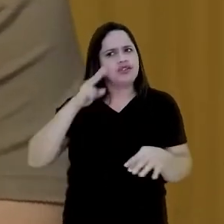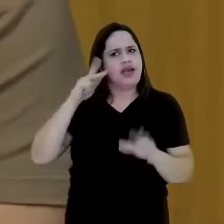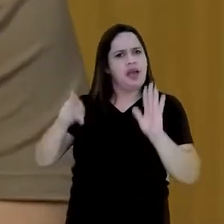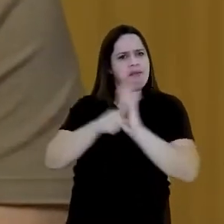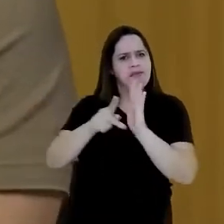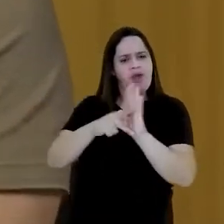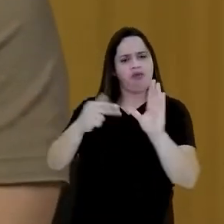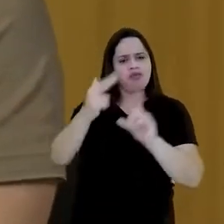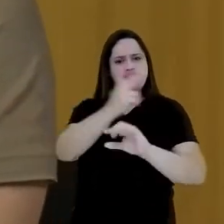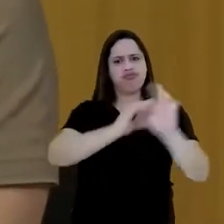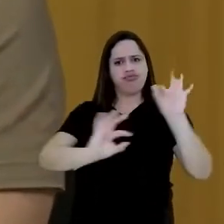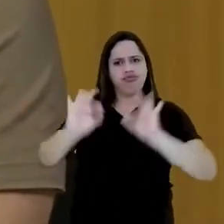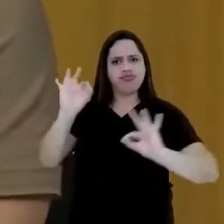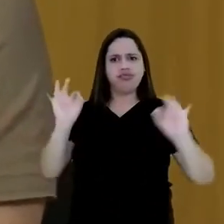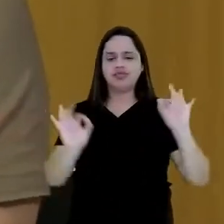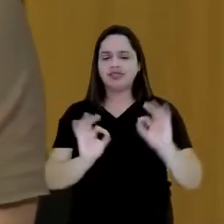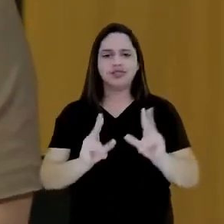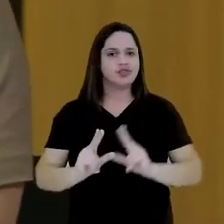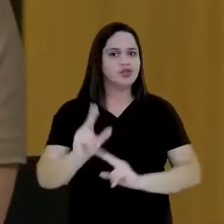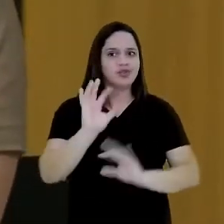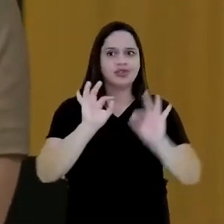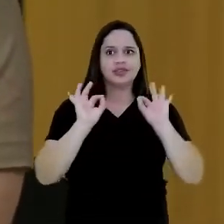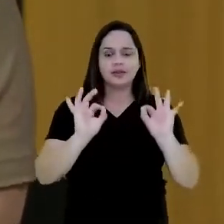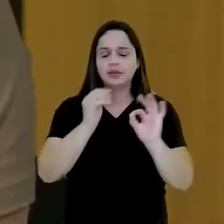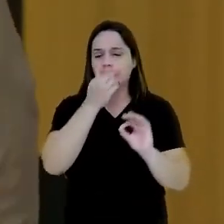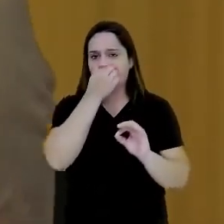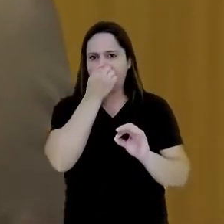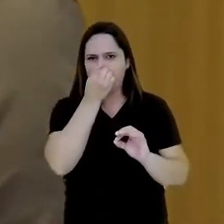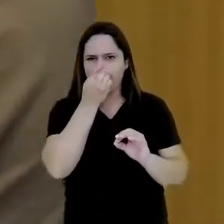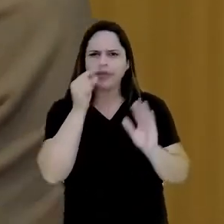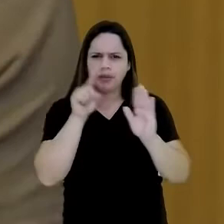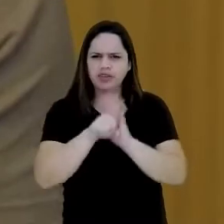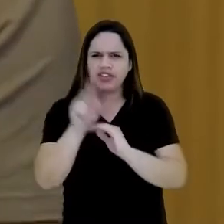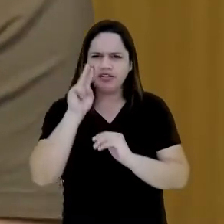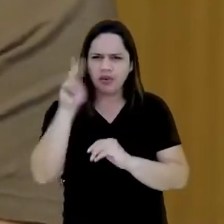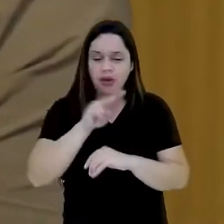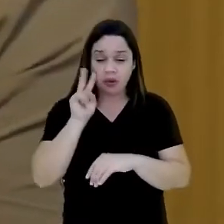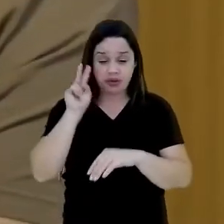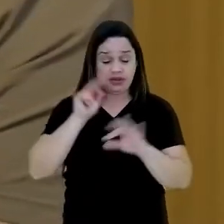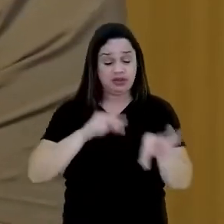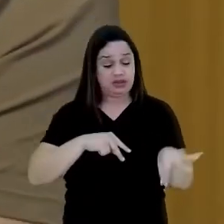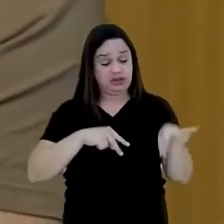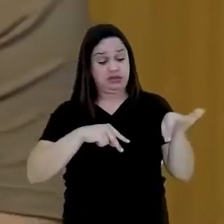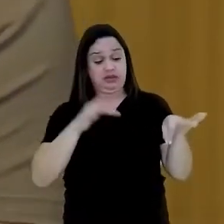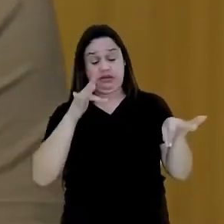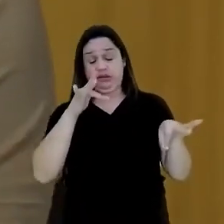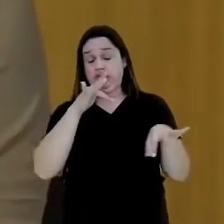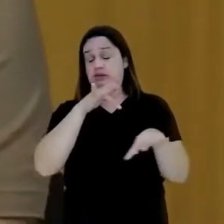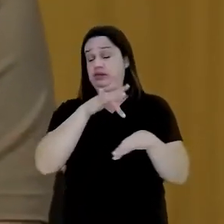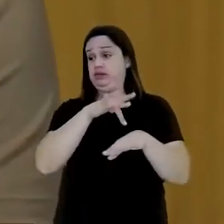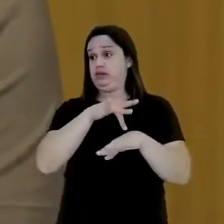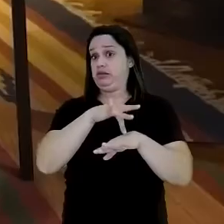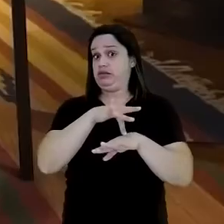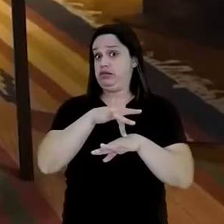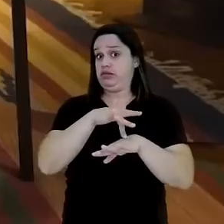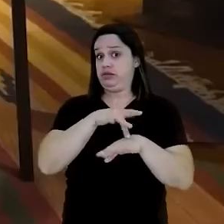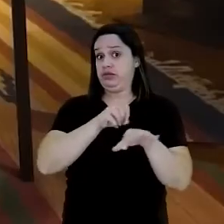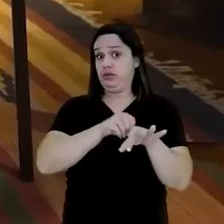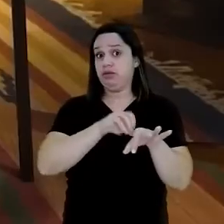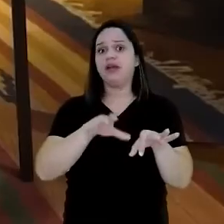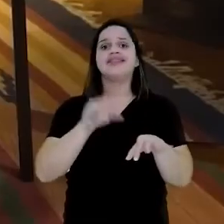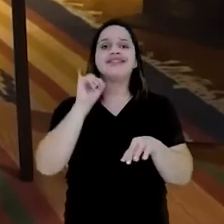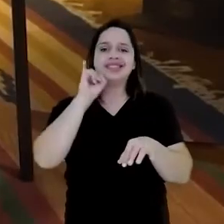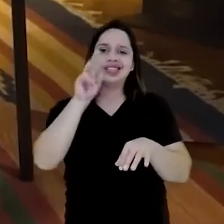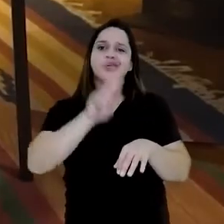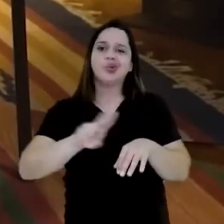tipo um Pikachu da cirurgia Você já viu algum caso bizarro assim que você pro meu Deus essa moça aí tava